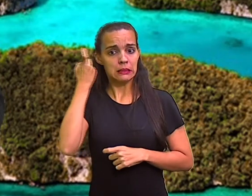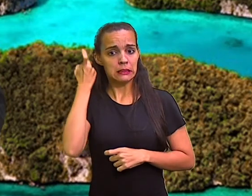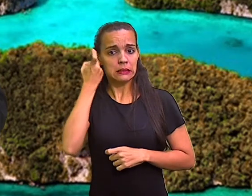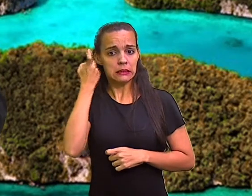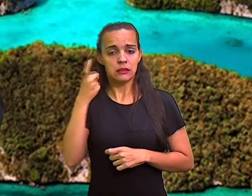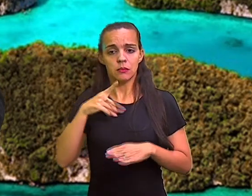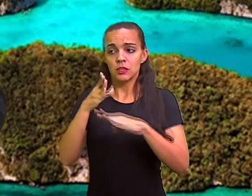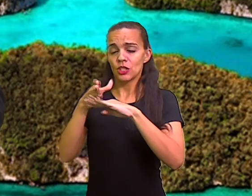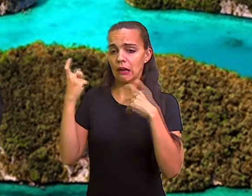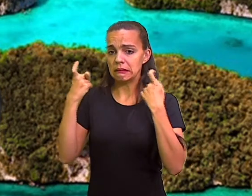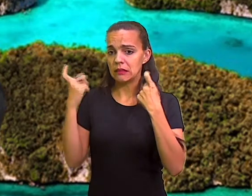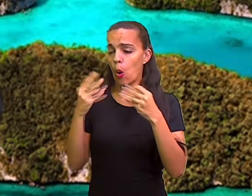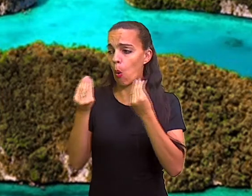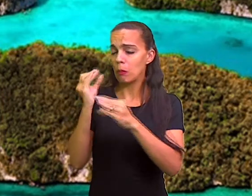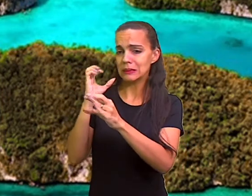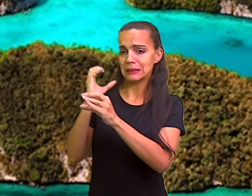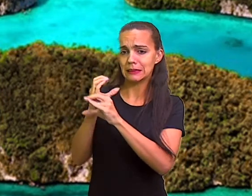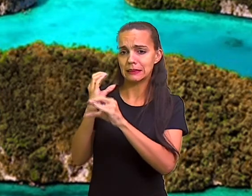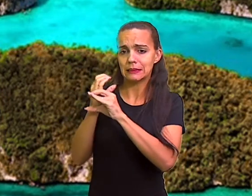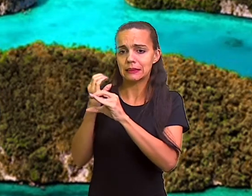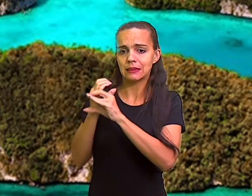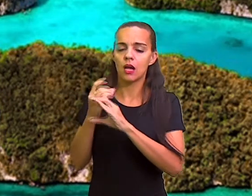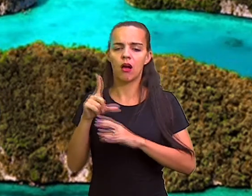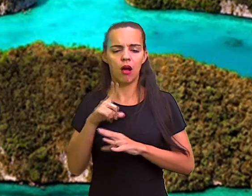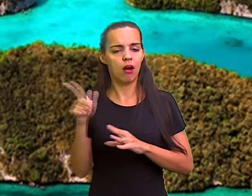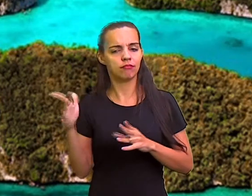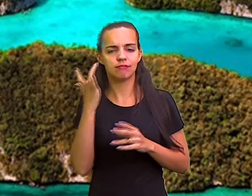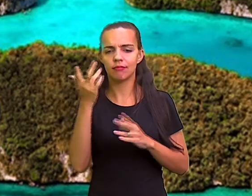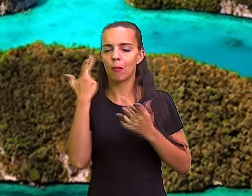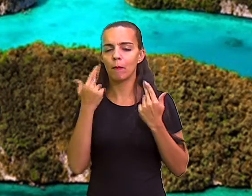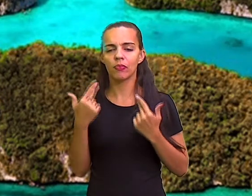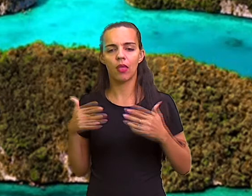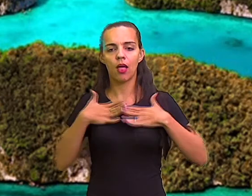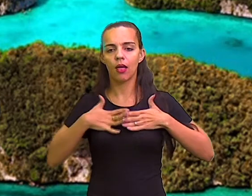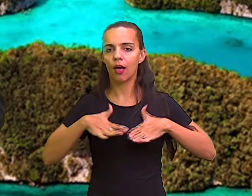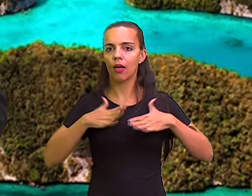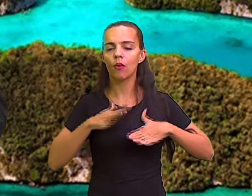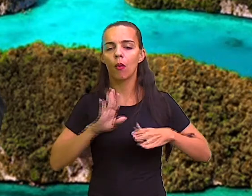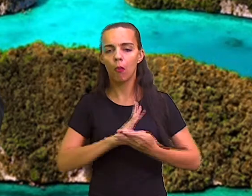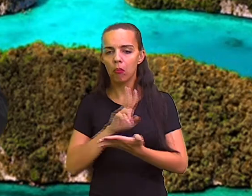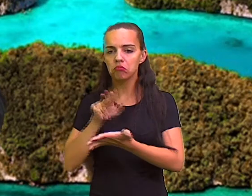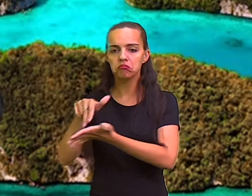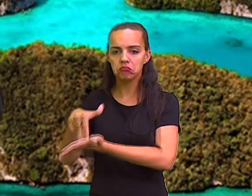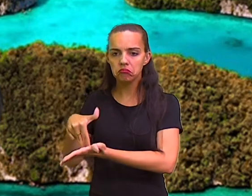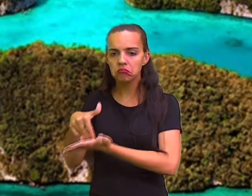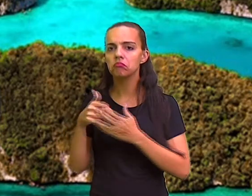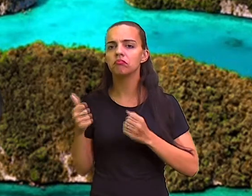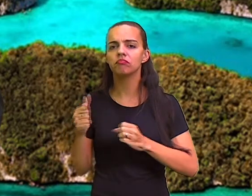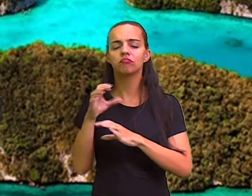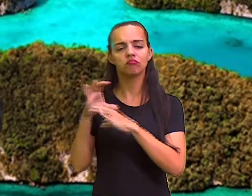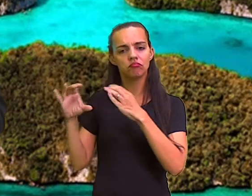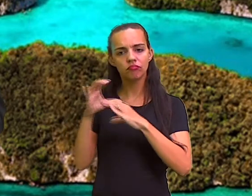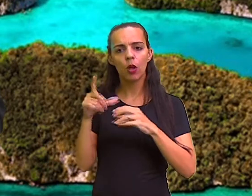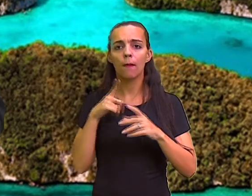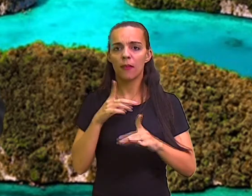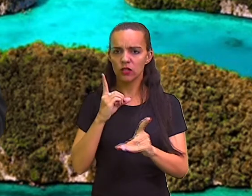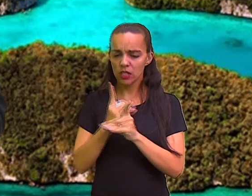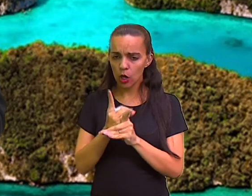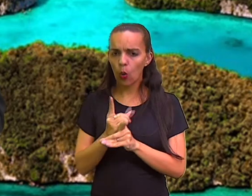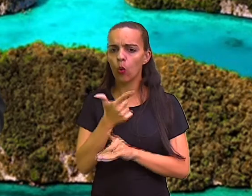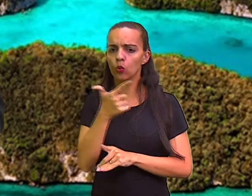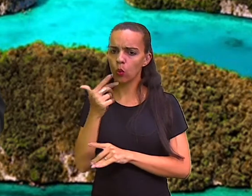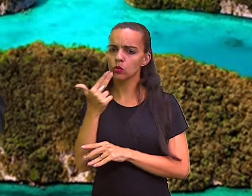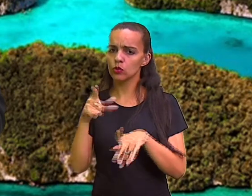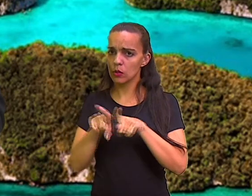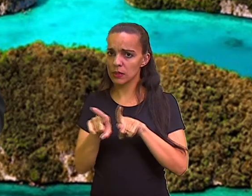novo idioma. Claro que vão ter palavras que nós vamos aprender, palavras diferentes, fora o sotaque, mas